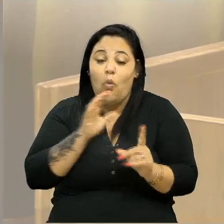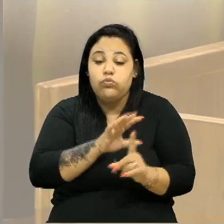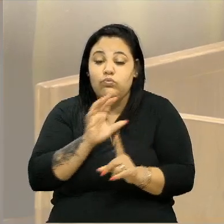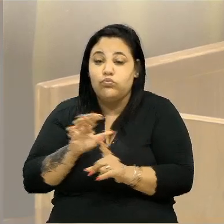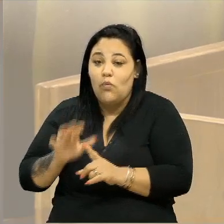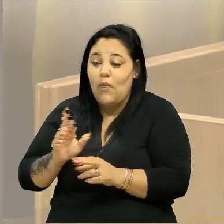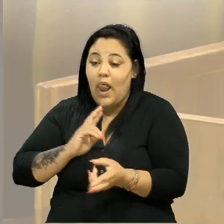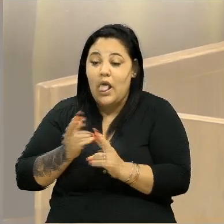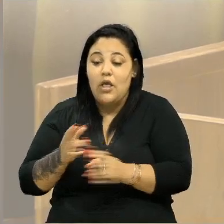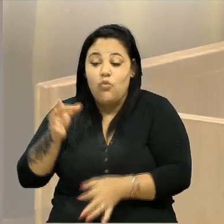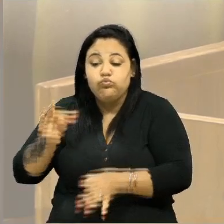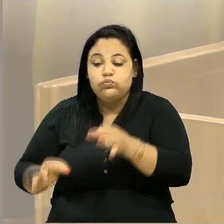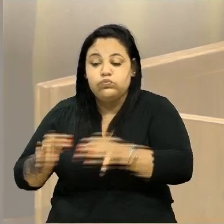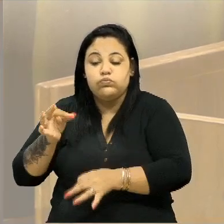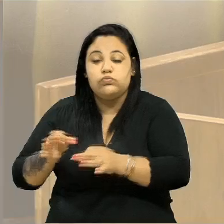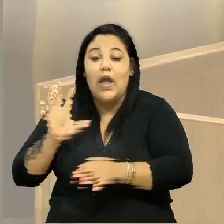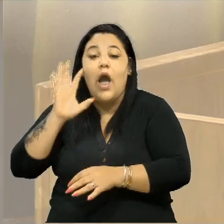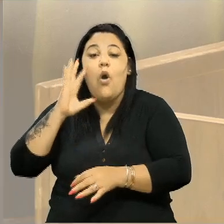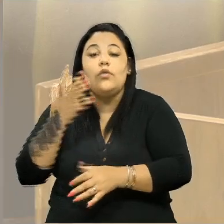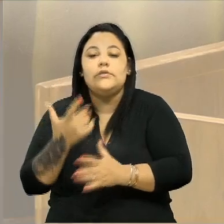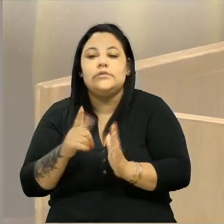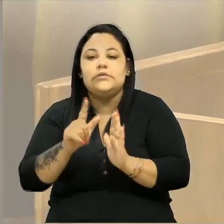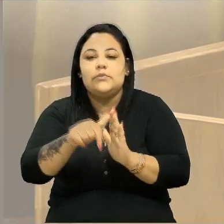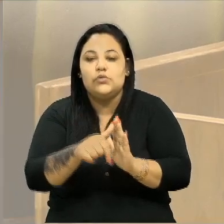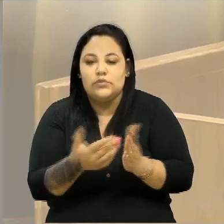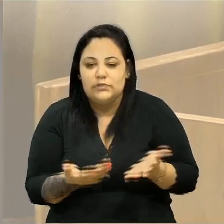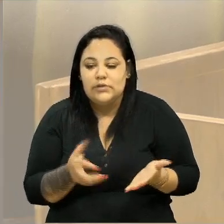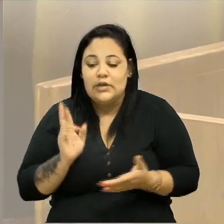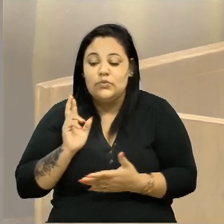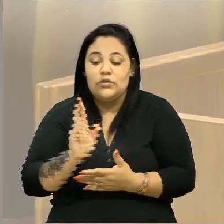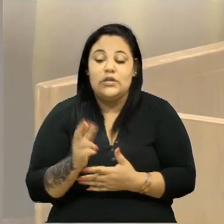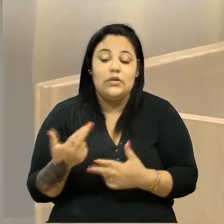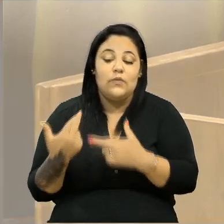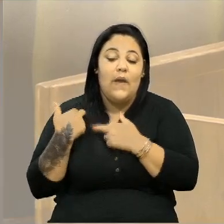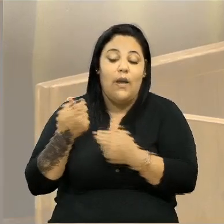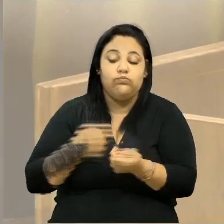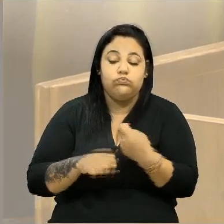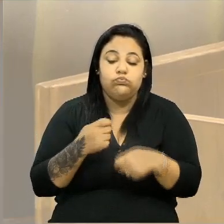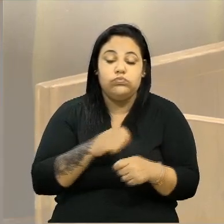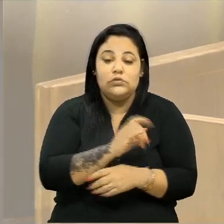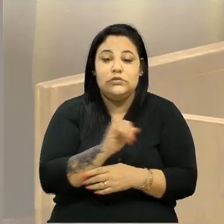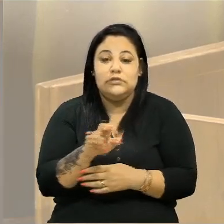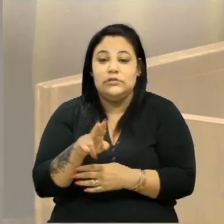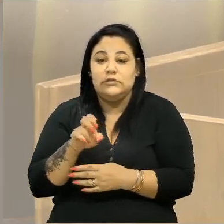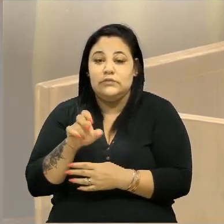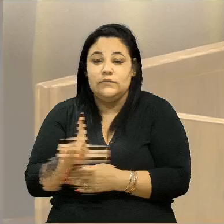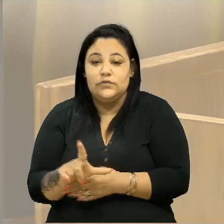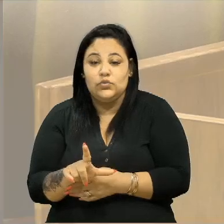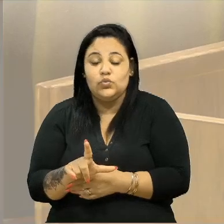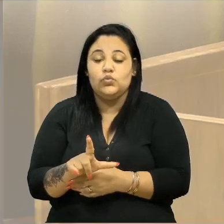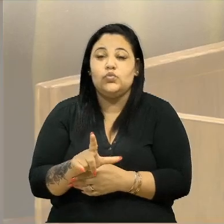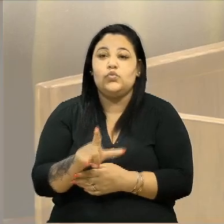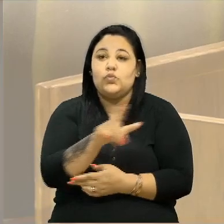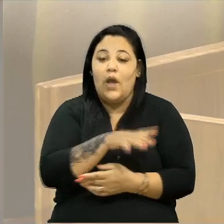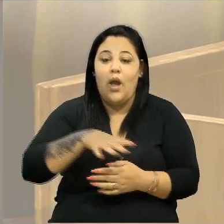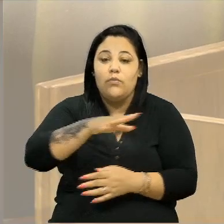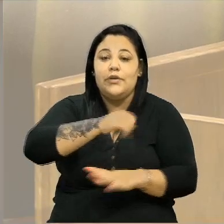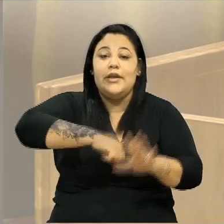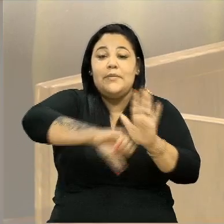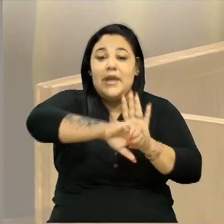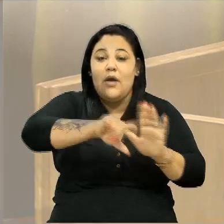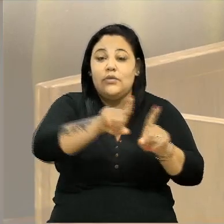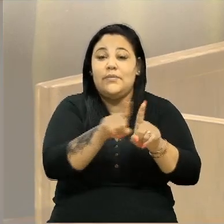jurídicas delas decorrentes, respondendo tanto administrativamente, civil, penalmente, por todas as